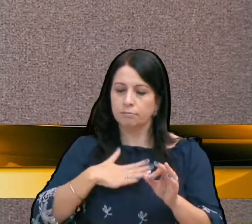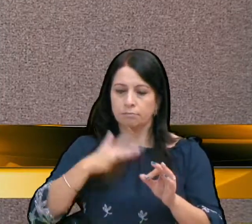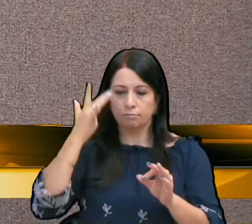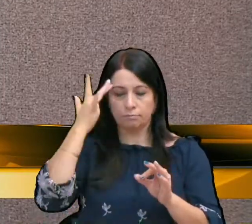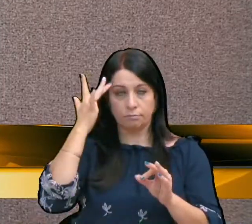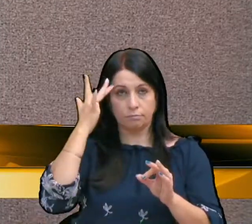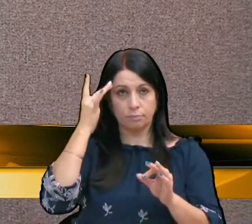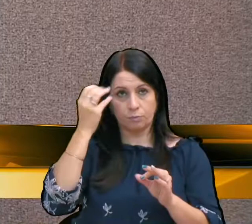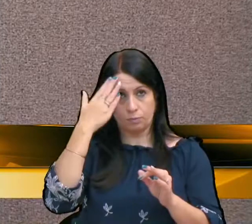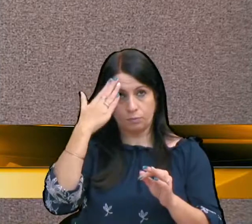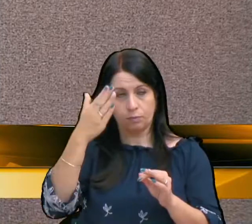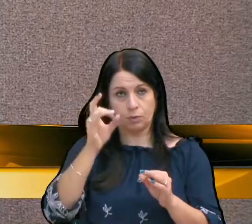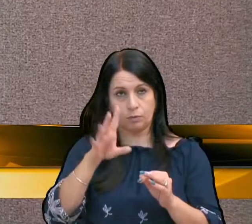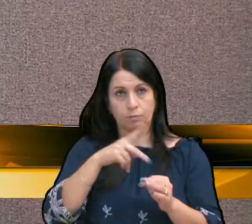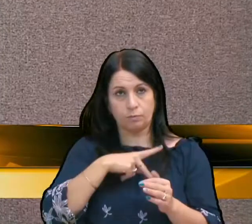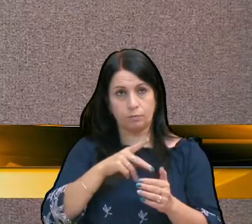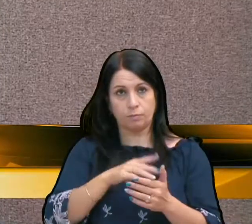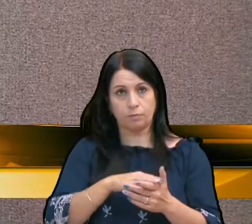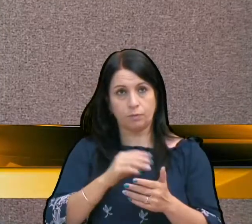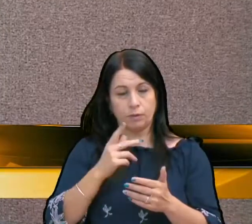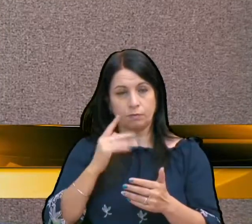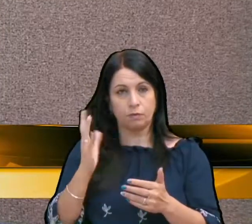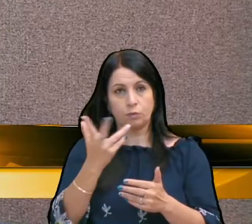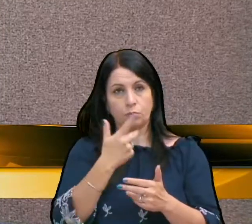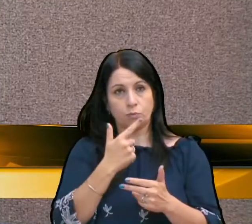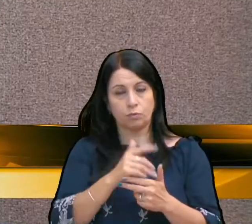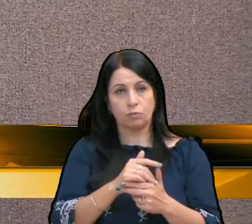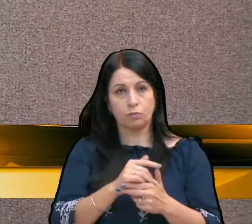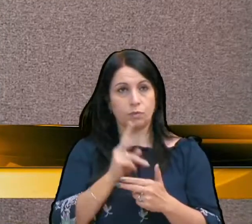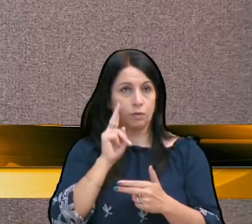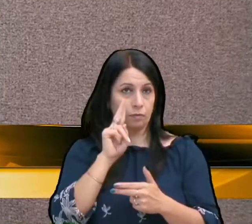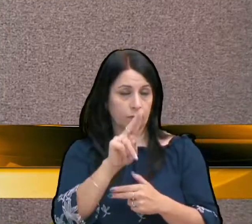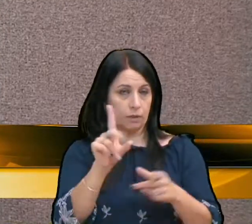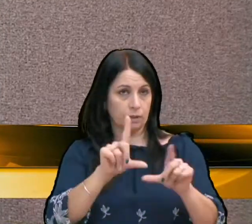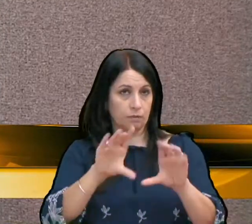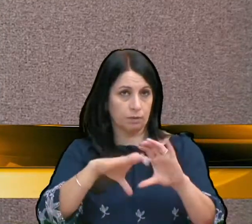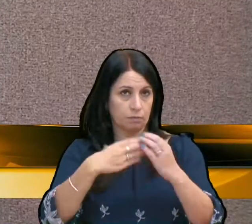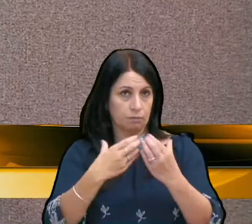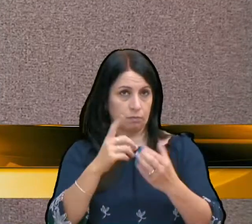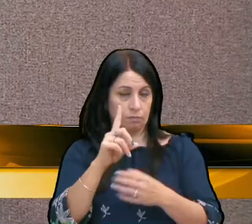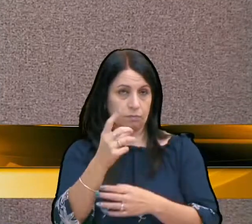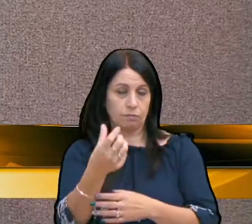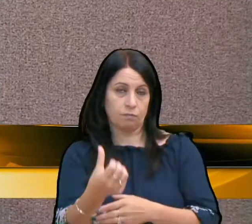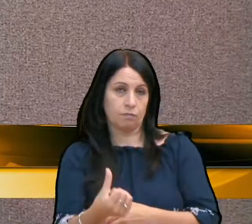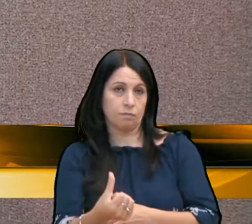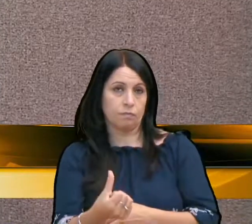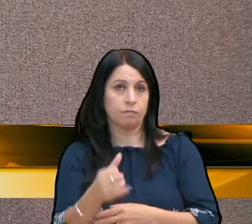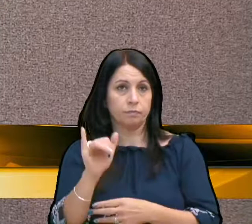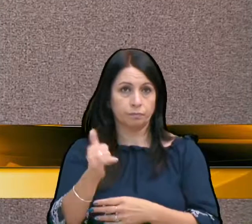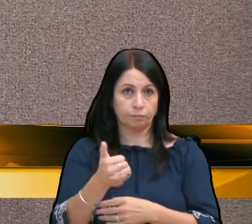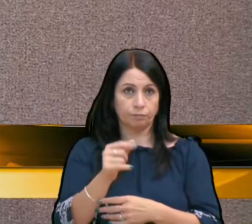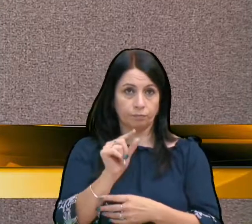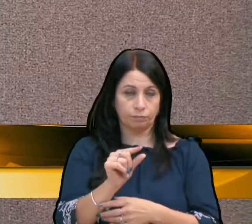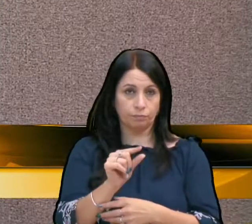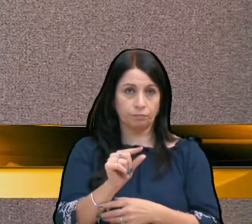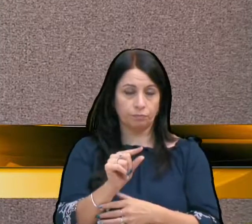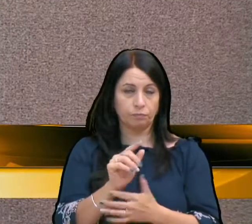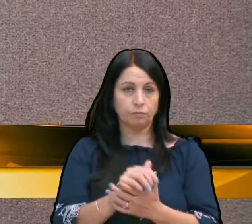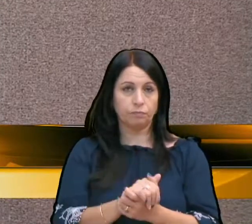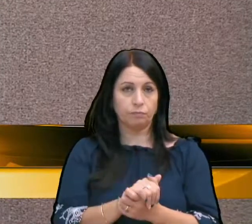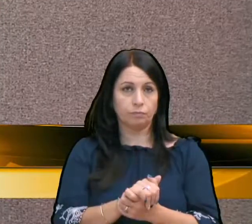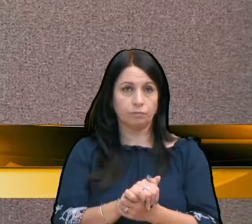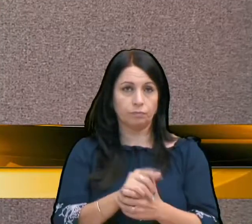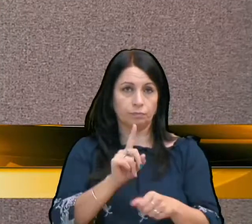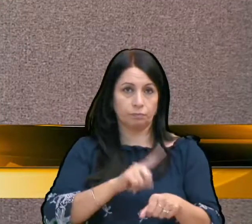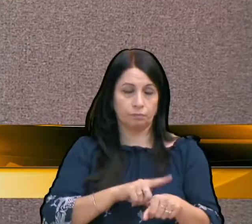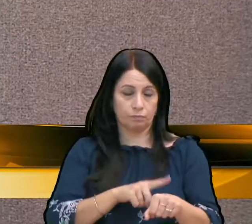maturidade. Muito obrigado, era isso, senhor presidente. Desejo a todos que estão nos assistindo pela TV Câmara, canal 16, aproveitando só um pouquinho do final do